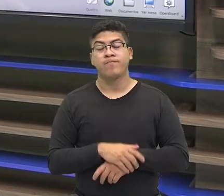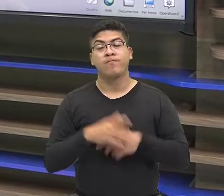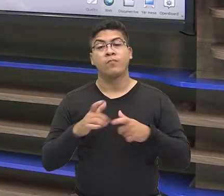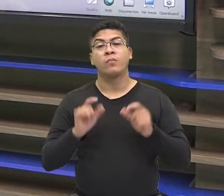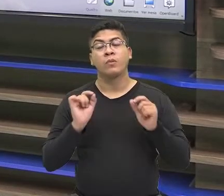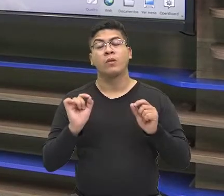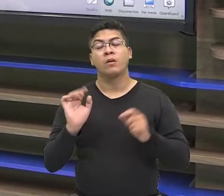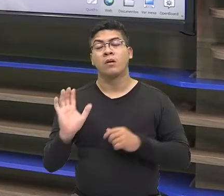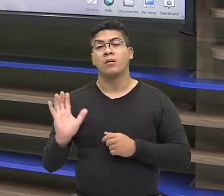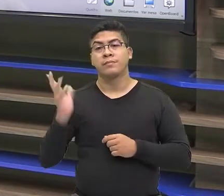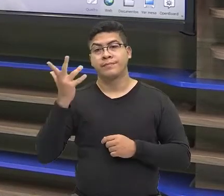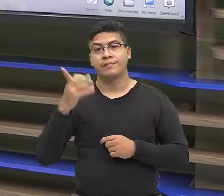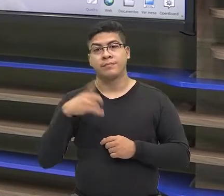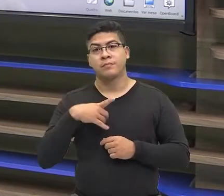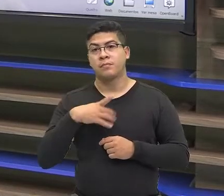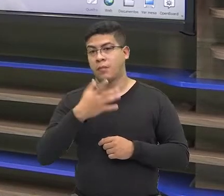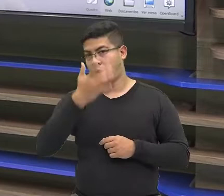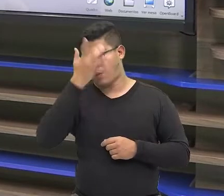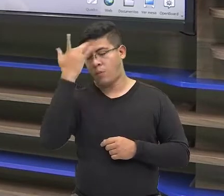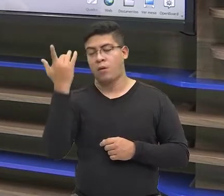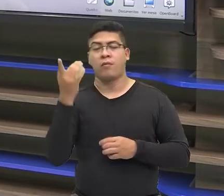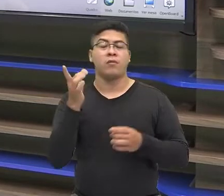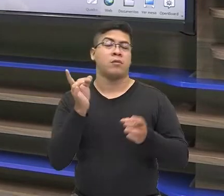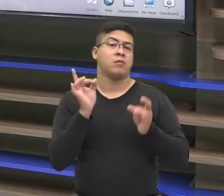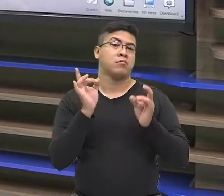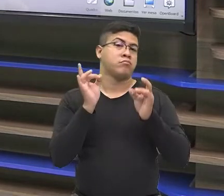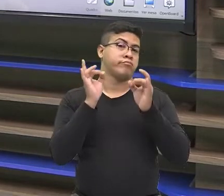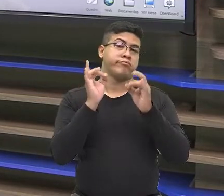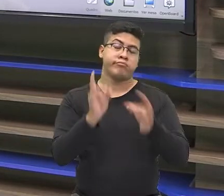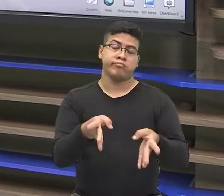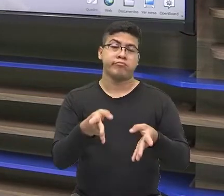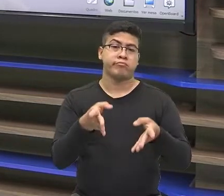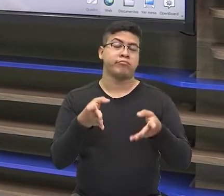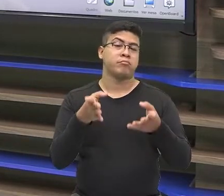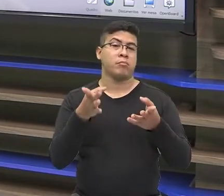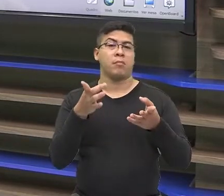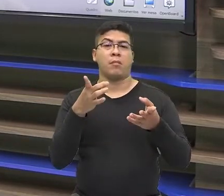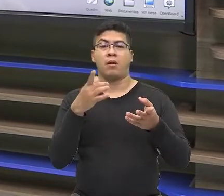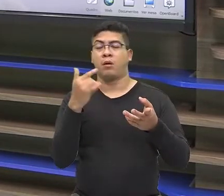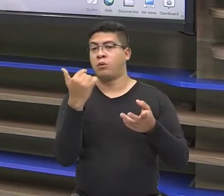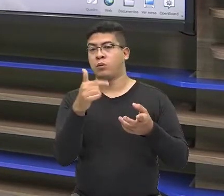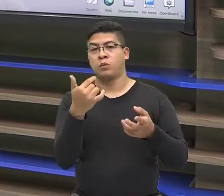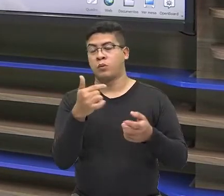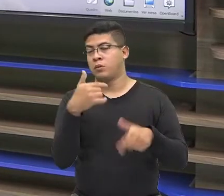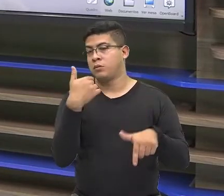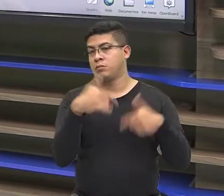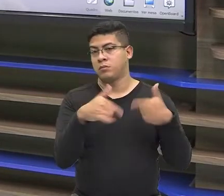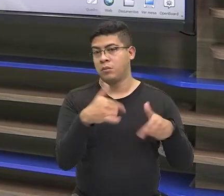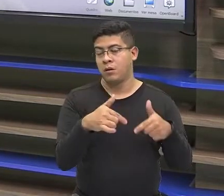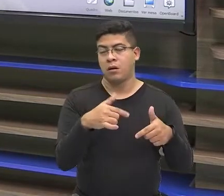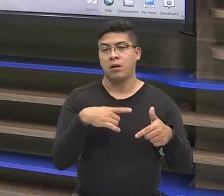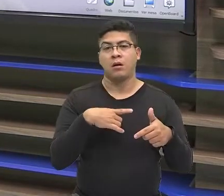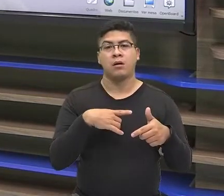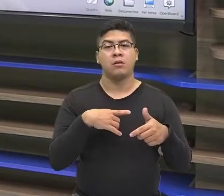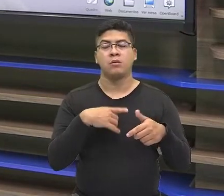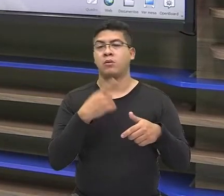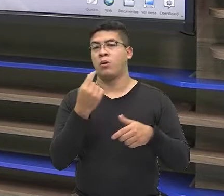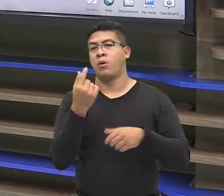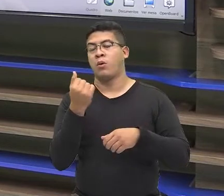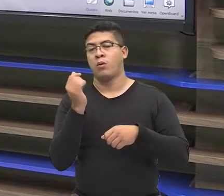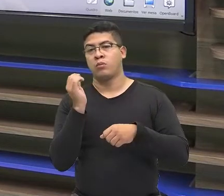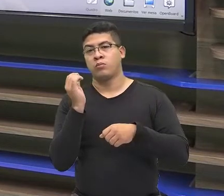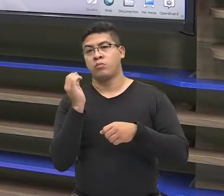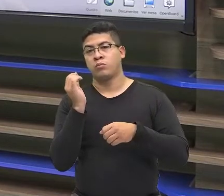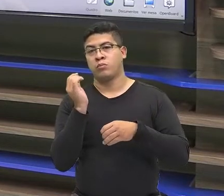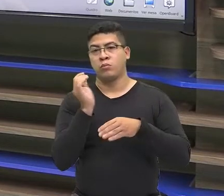ocorreu? Essas pessoas ficaram lá desamparadas, né, sem ter com que trabalhar, sem o Estado